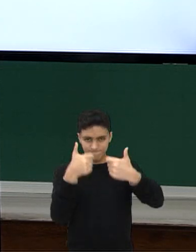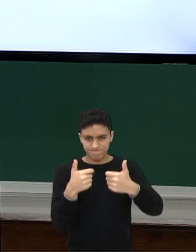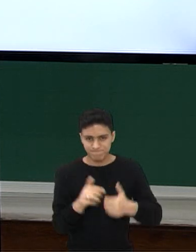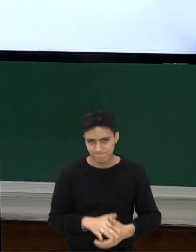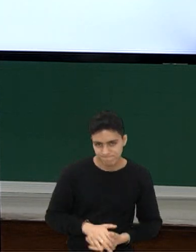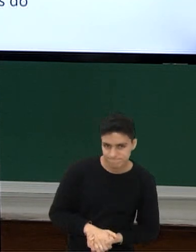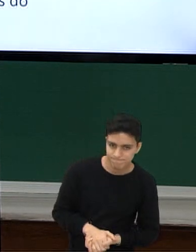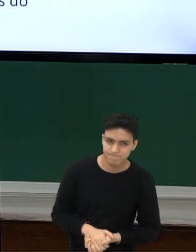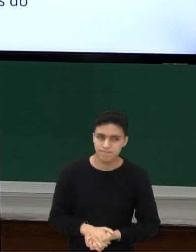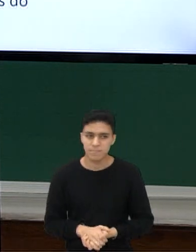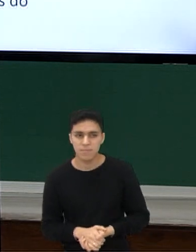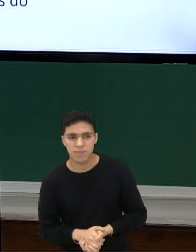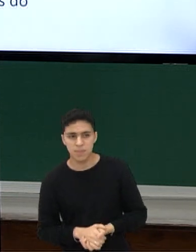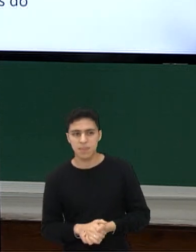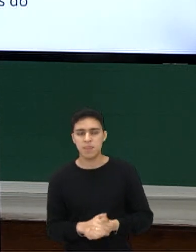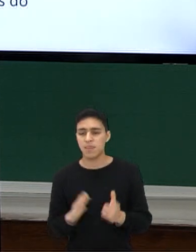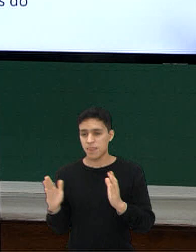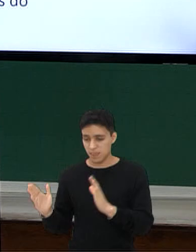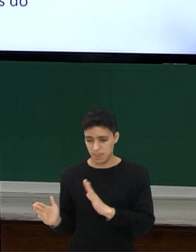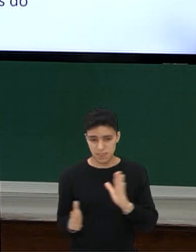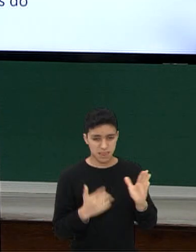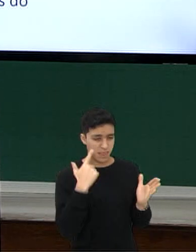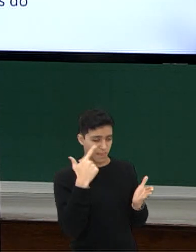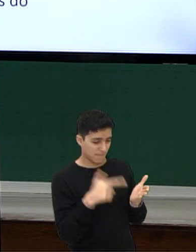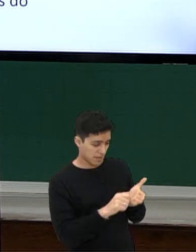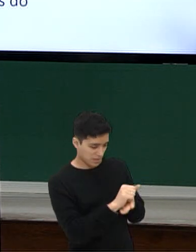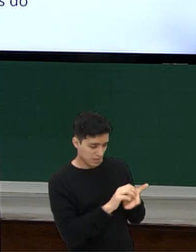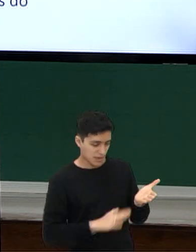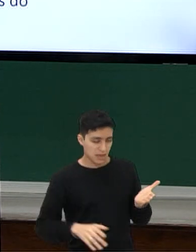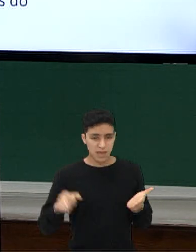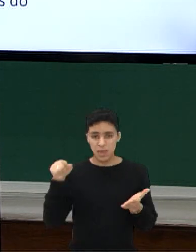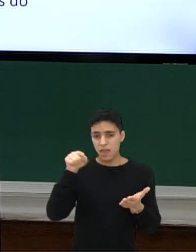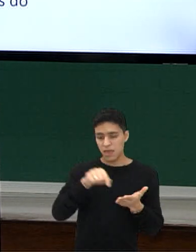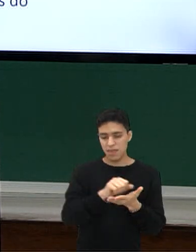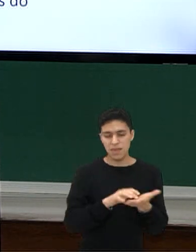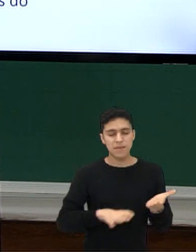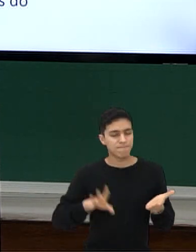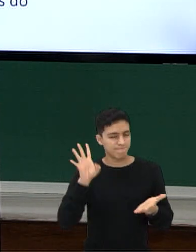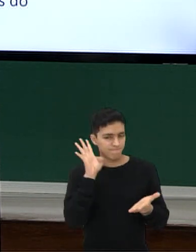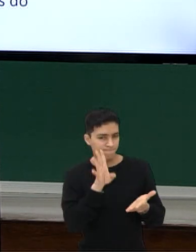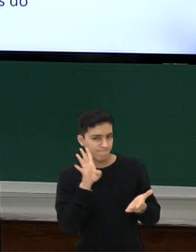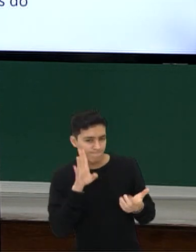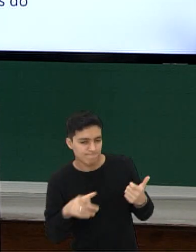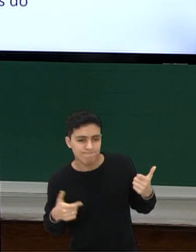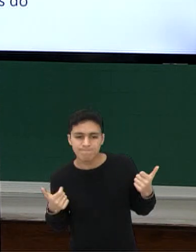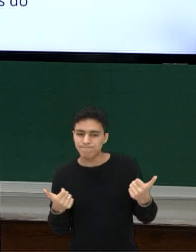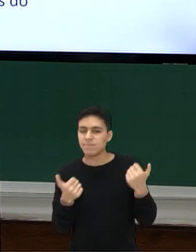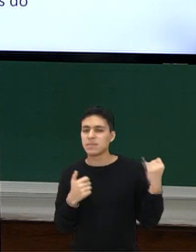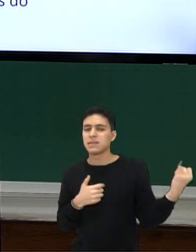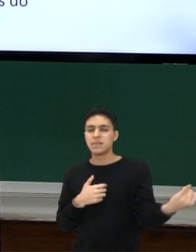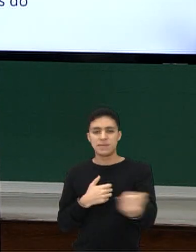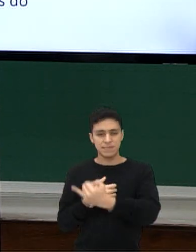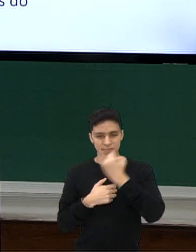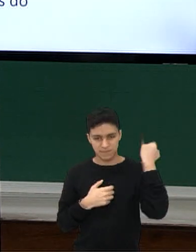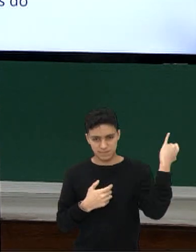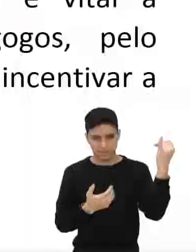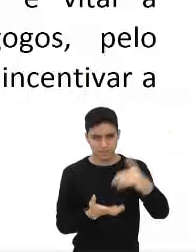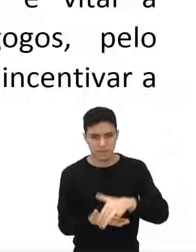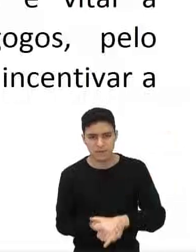tá? Tenho agora mais um exercício, e esse exercício é bem legal e bem importante,